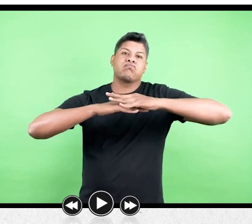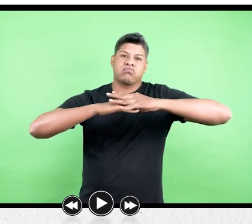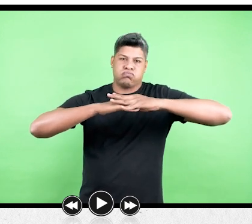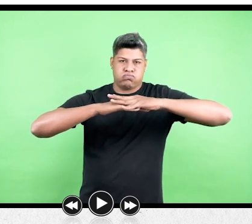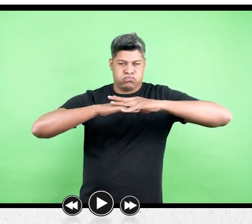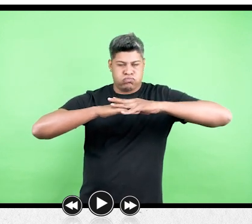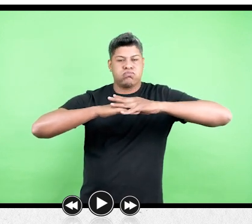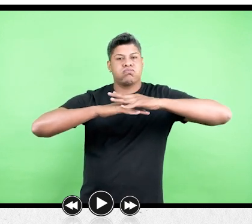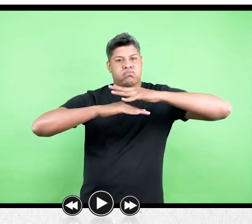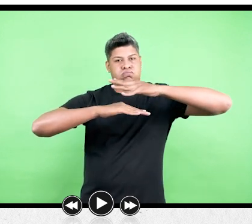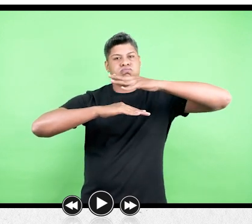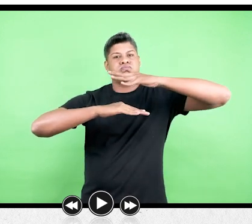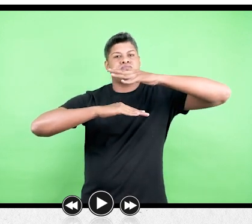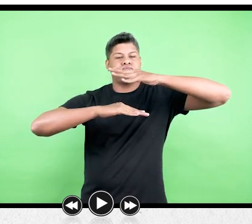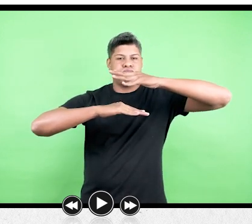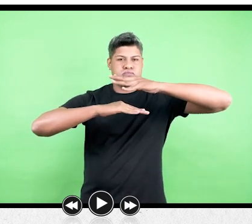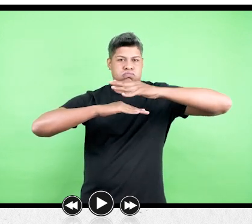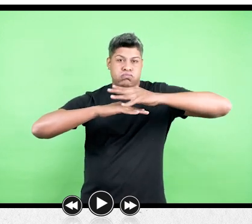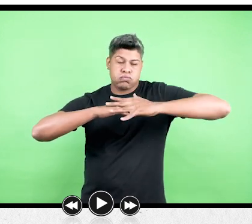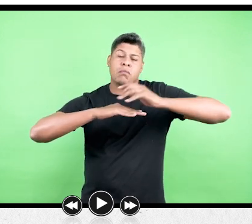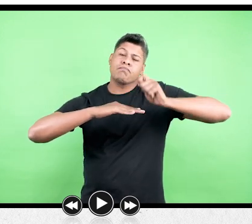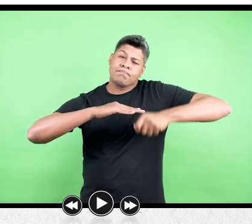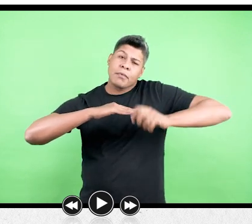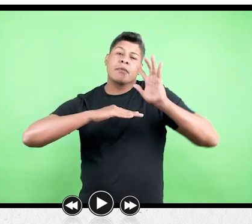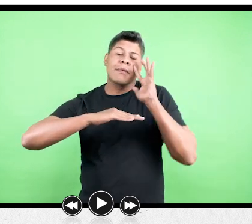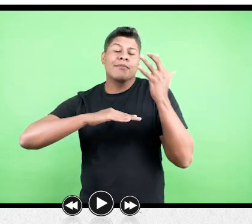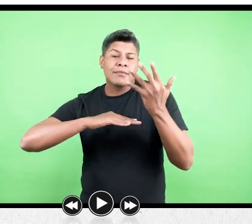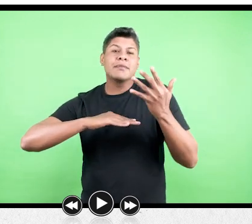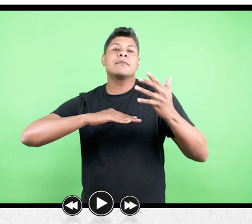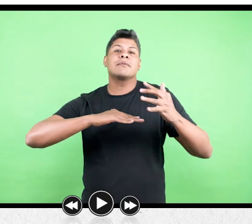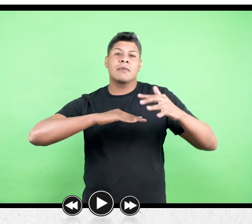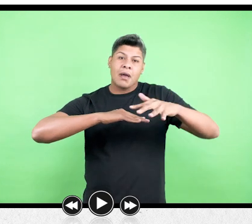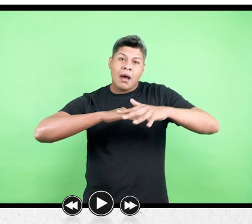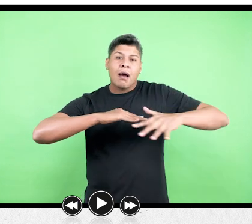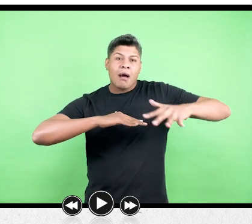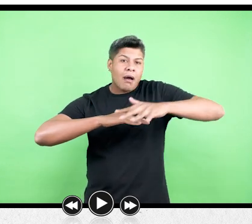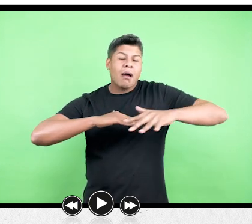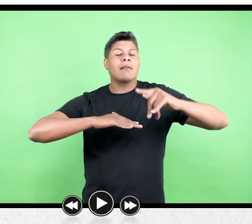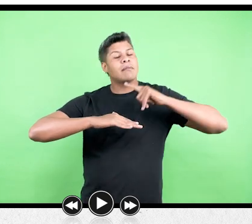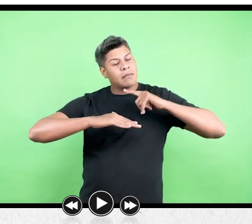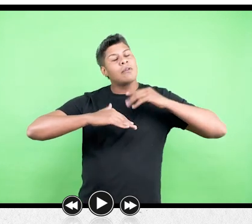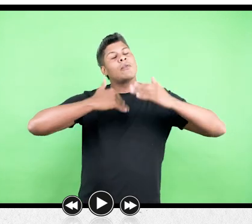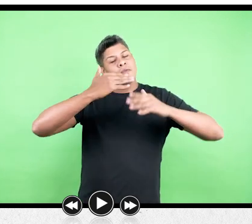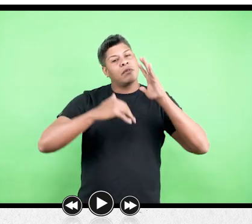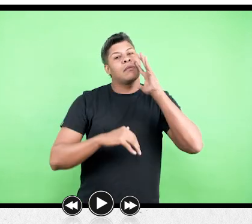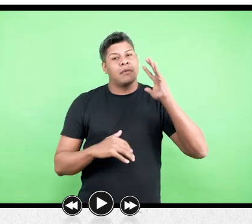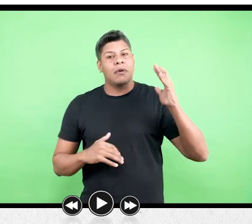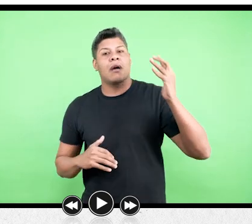e recarregando. Então, pode ser que em determinadas áreas você tenha esse processo ocorrendo também de